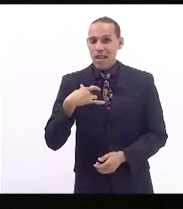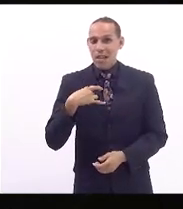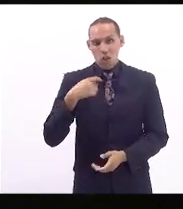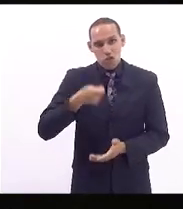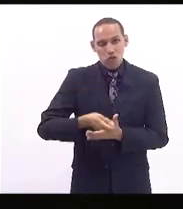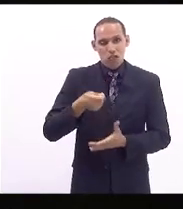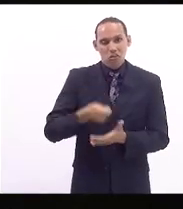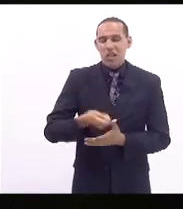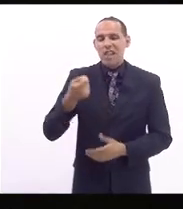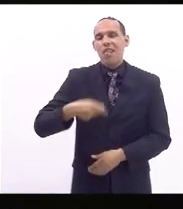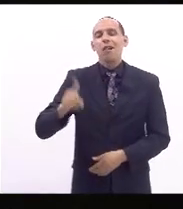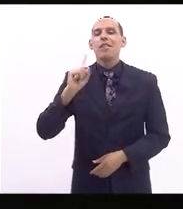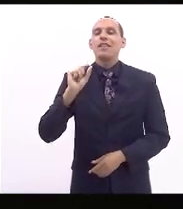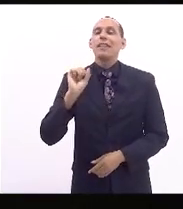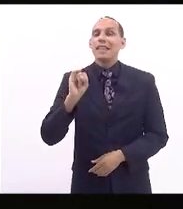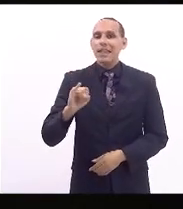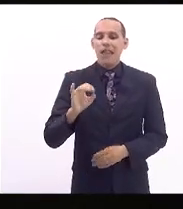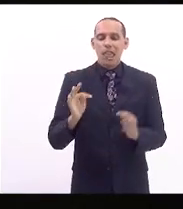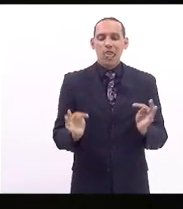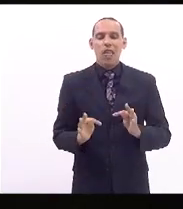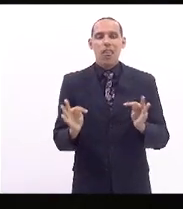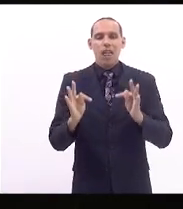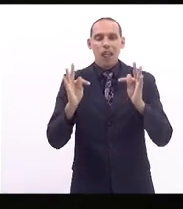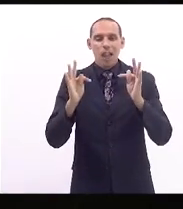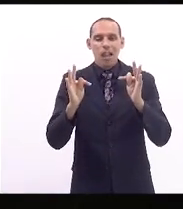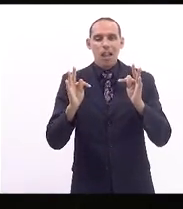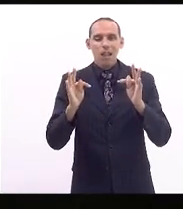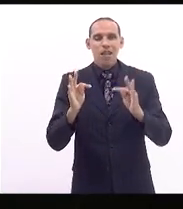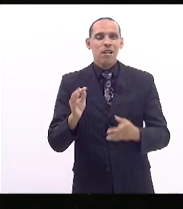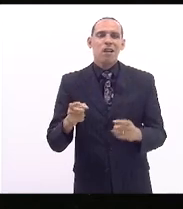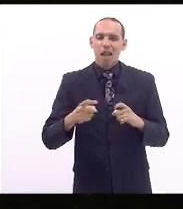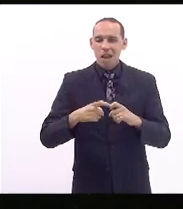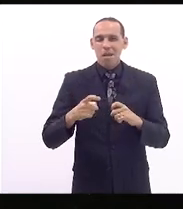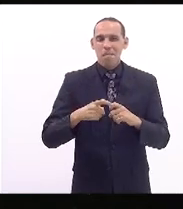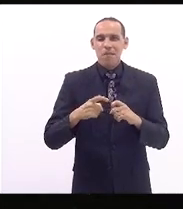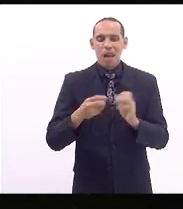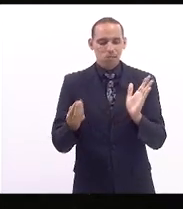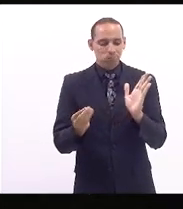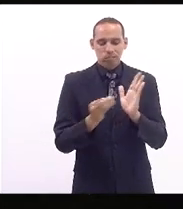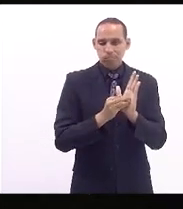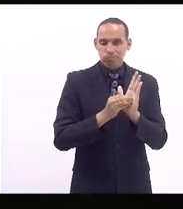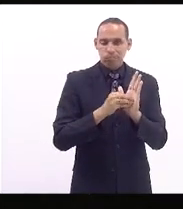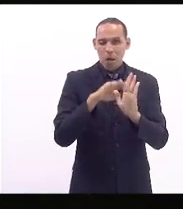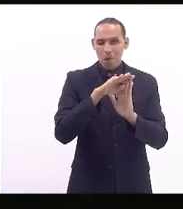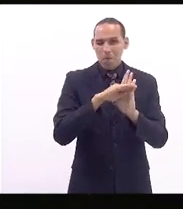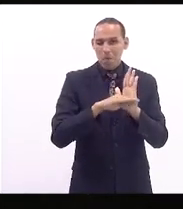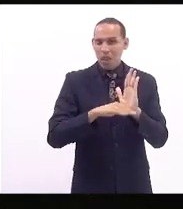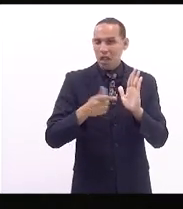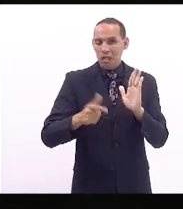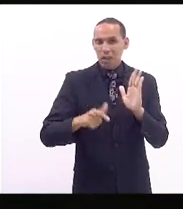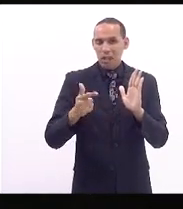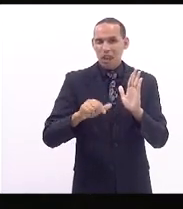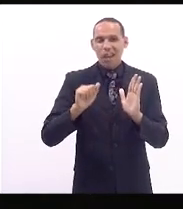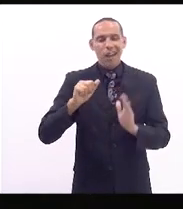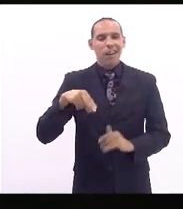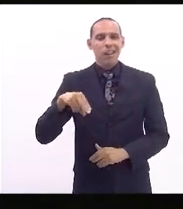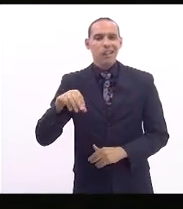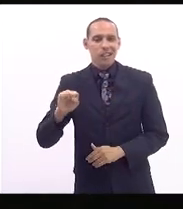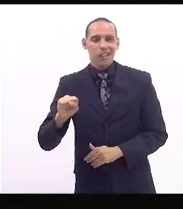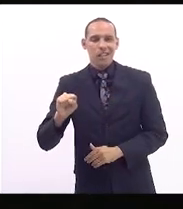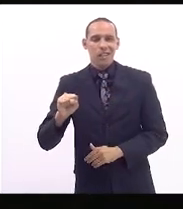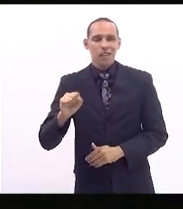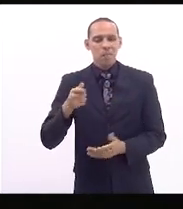a pagar por tratamentos que não estiverem expressamente previstos no rol da NS